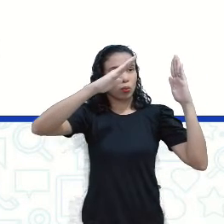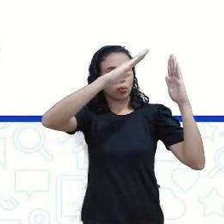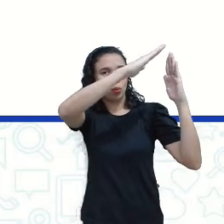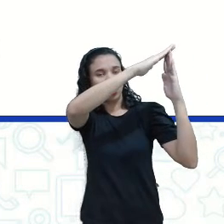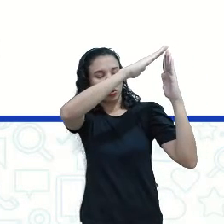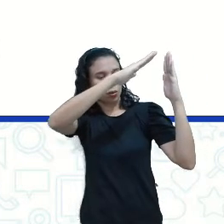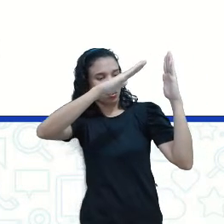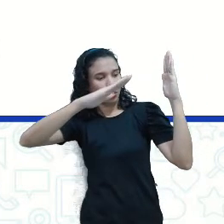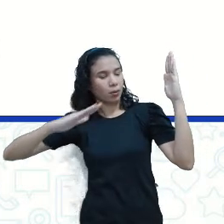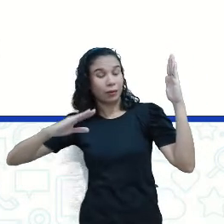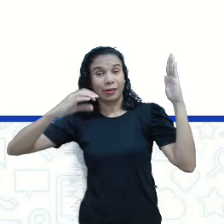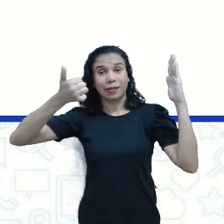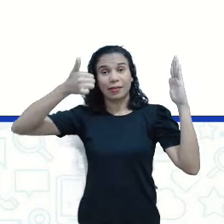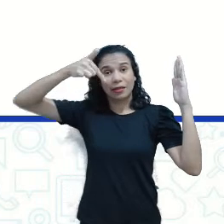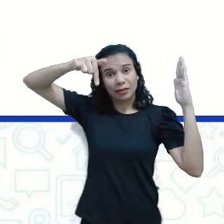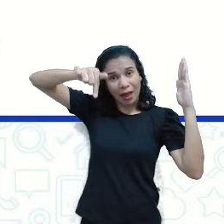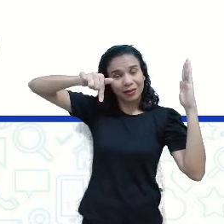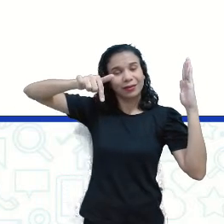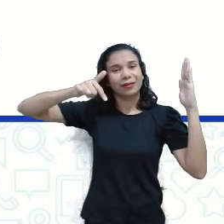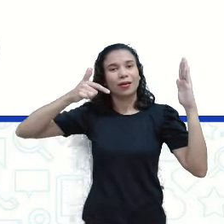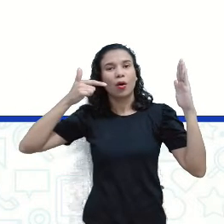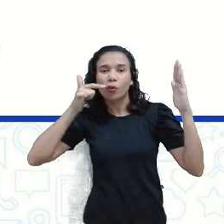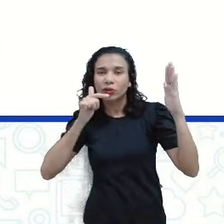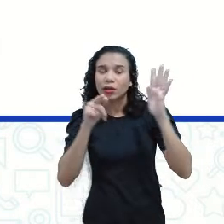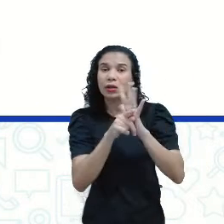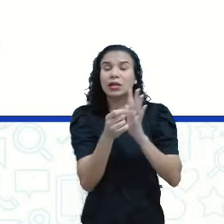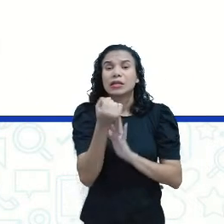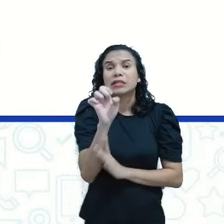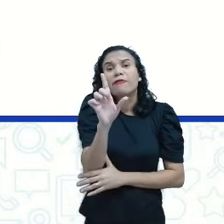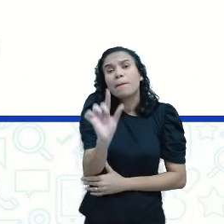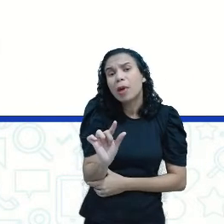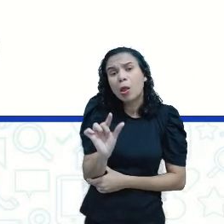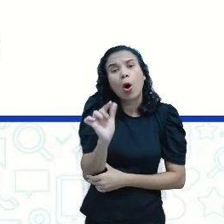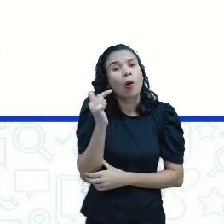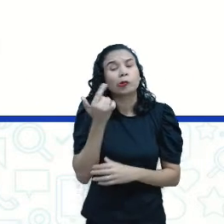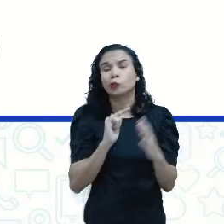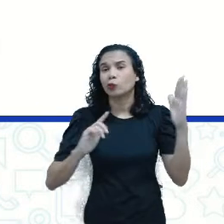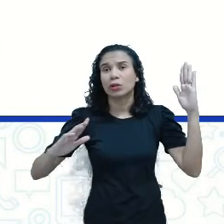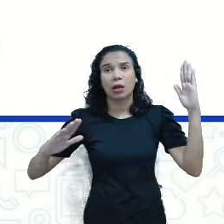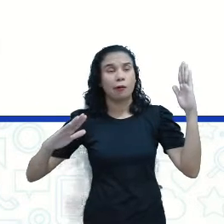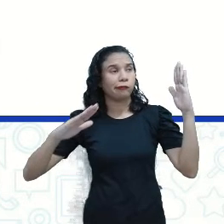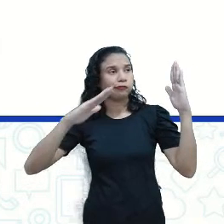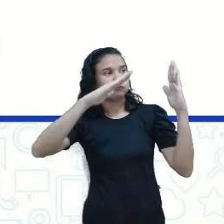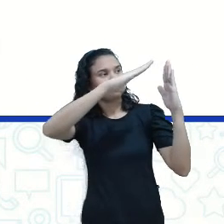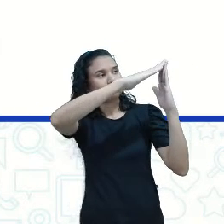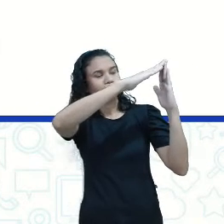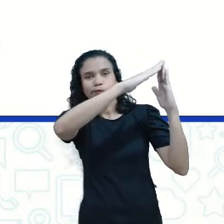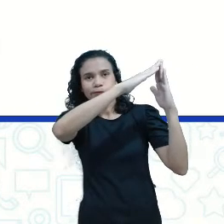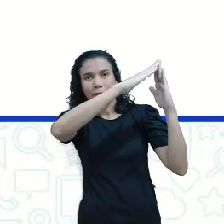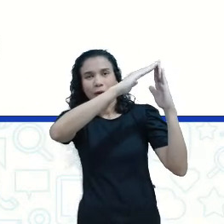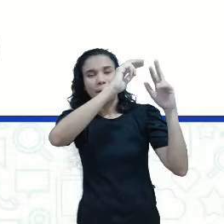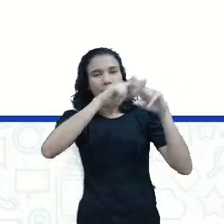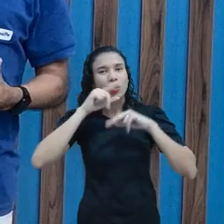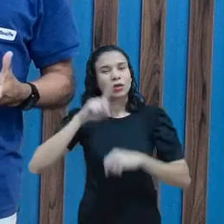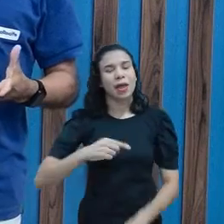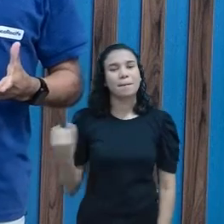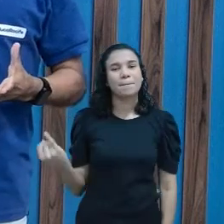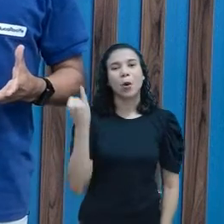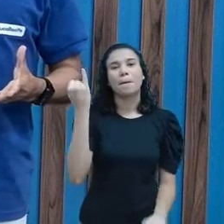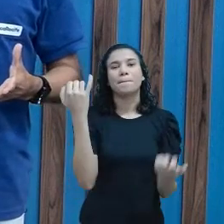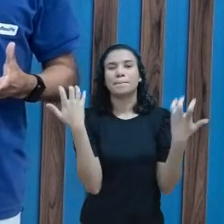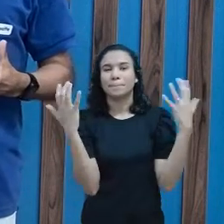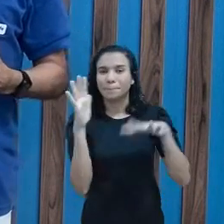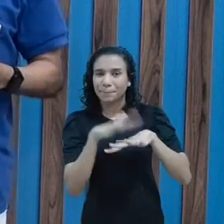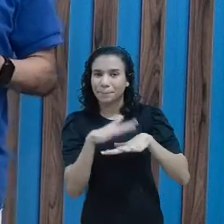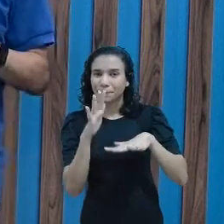máxima, até o chão. Porque se você tiver uma medida menor, não vai chegar lá no topo. Então, a importância da matemática quando você for fazer